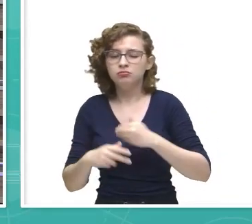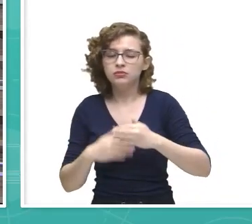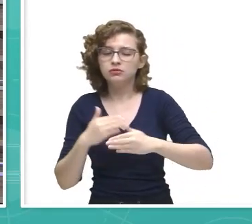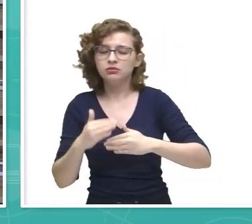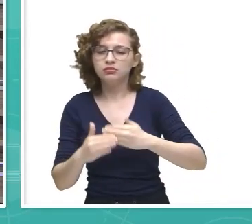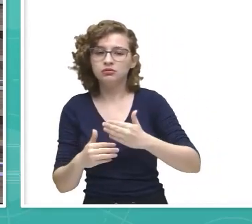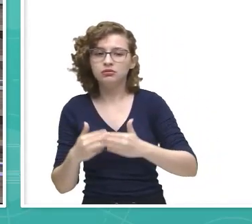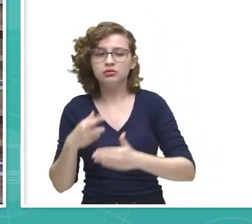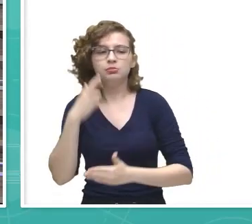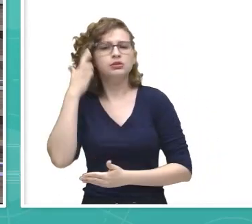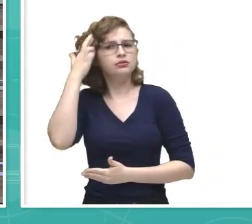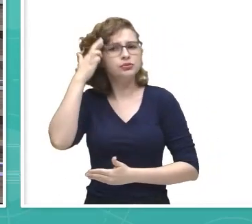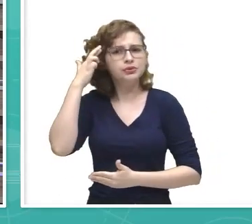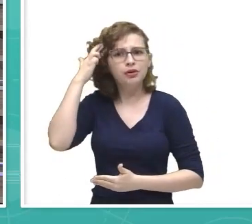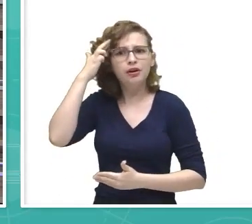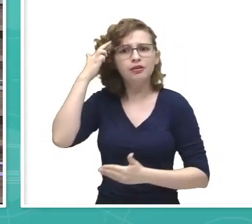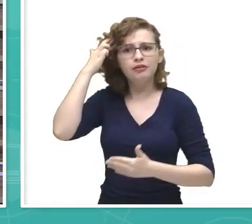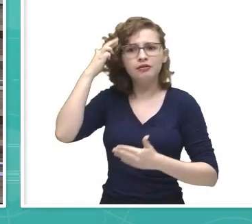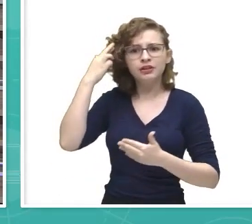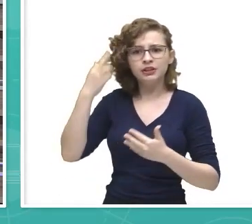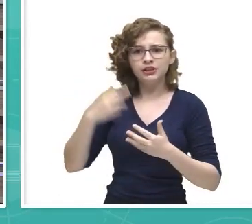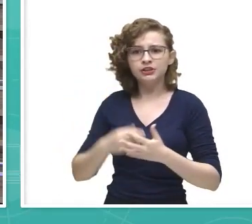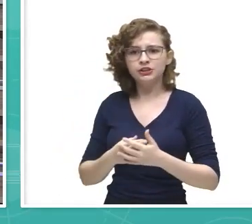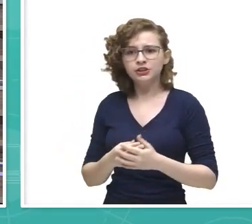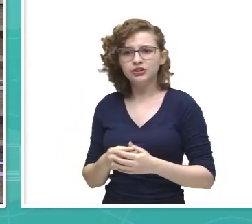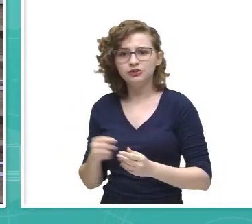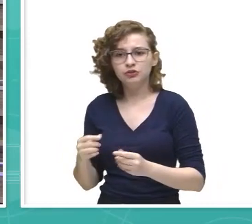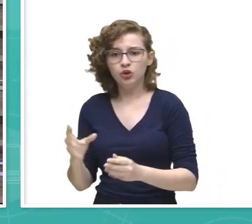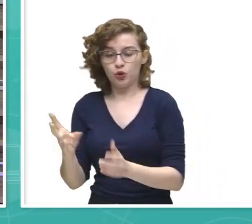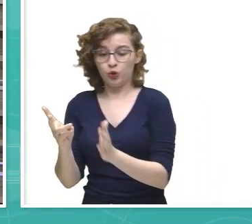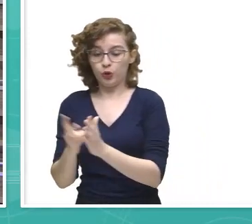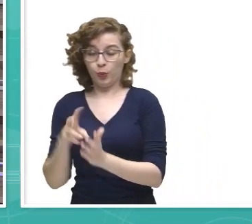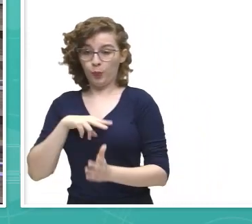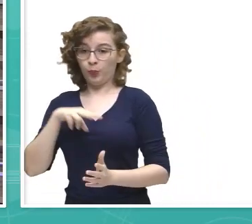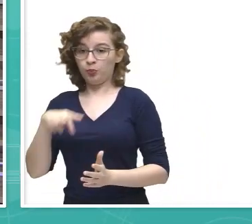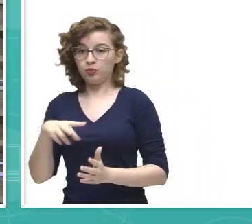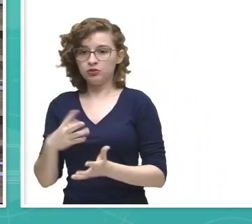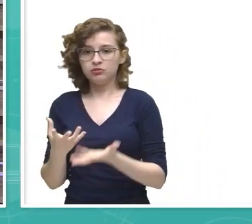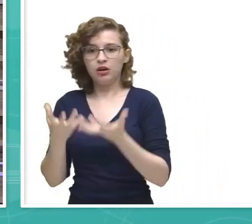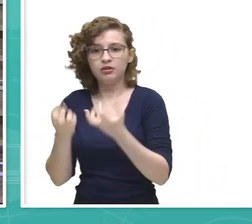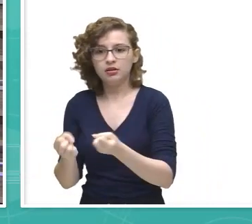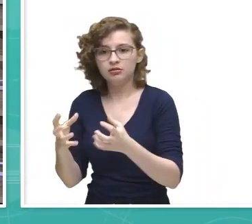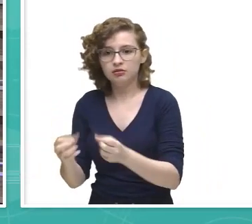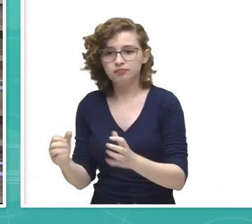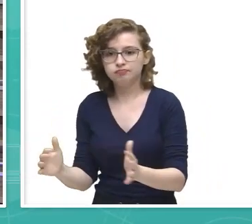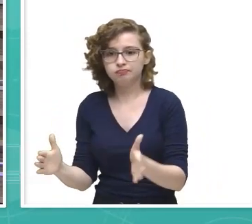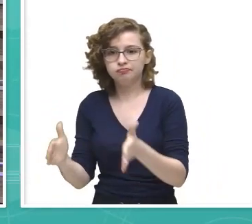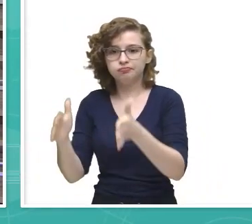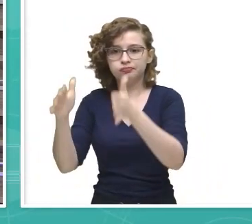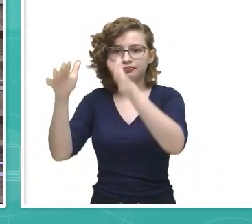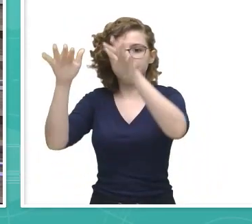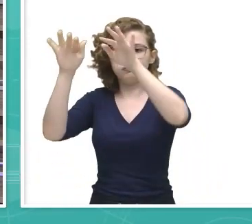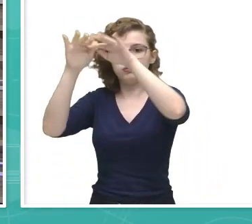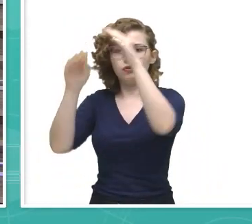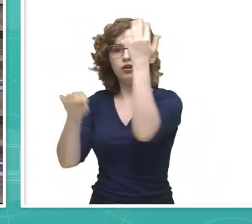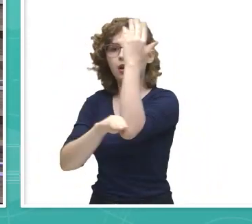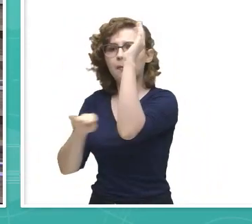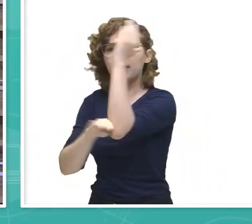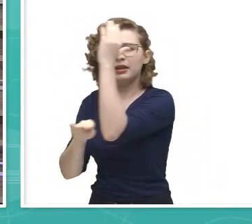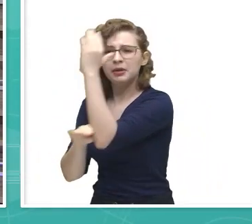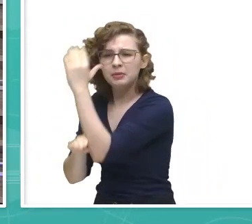os portugueses acumulavam muita madeira e começou a se perguntar para que os portugueses vão querer tanta madeira, afinal de